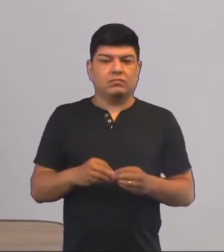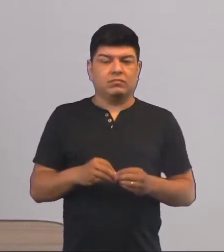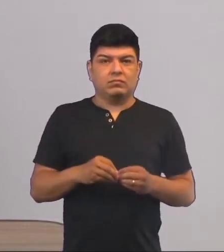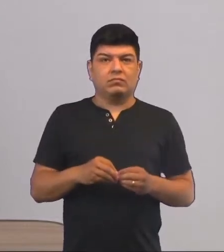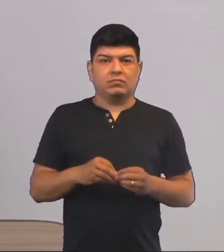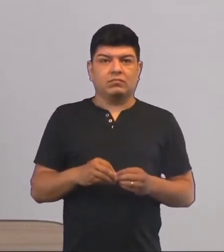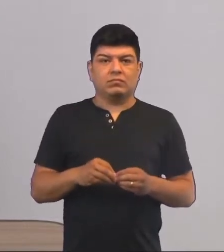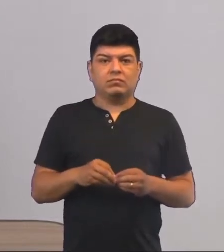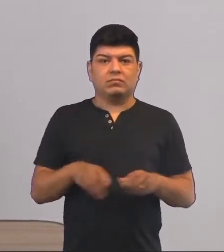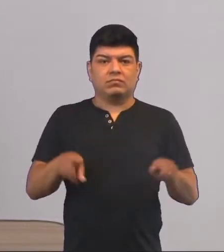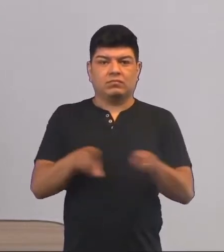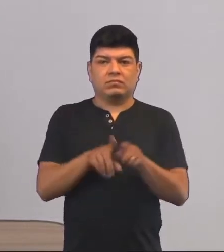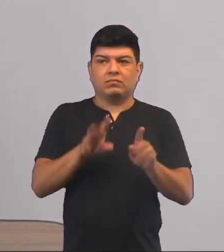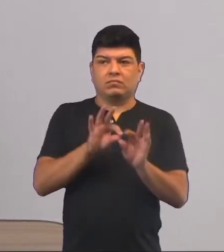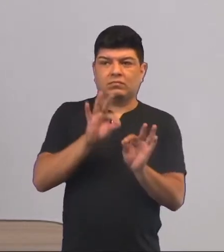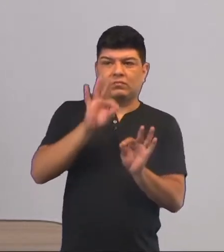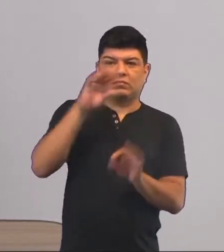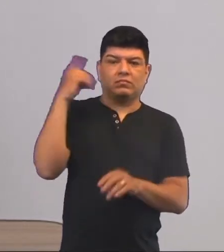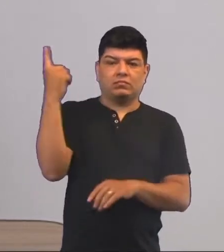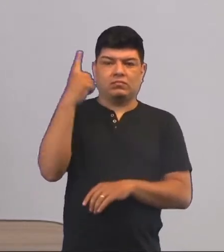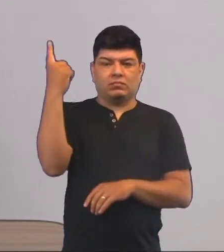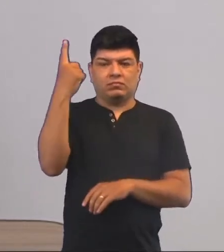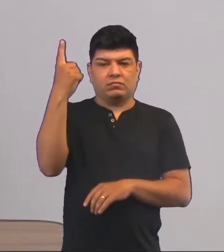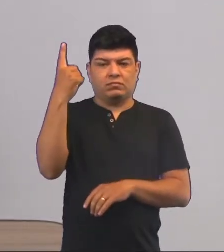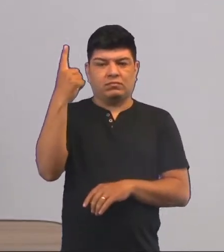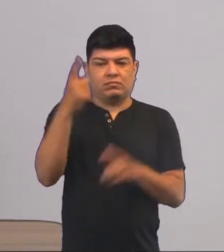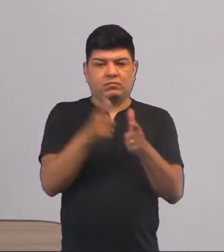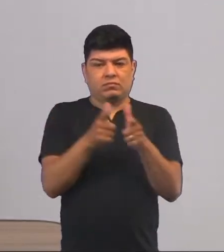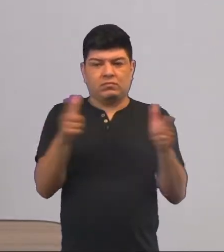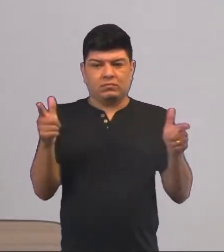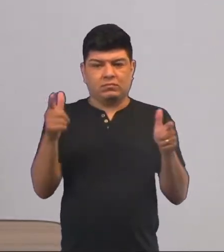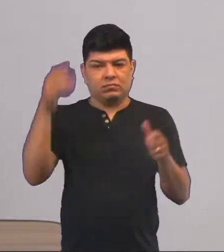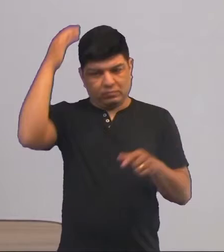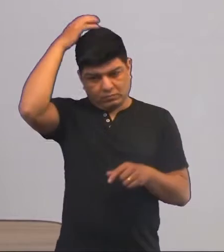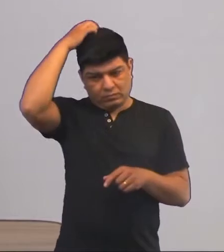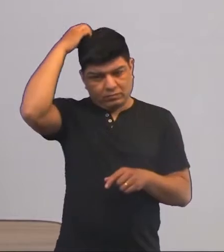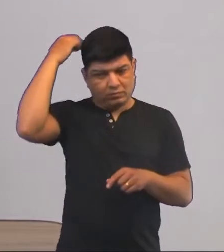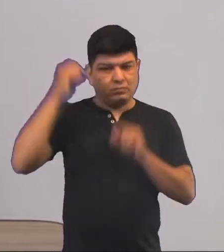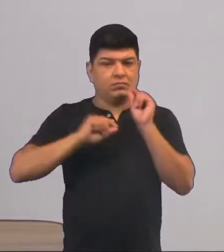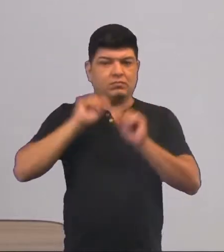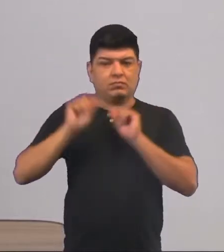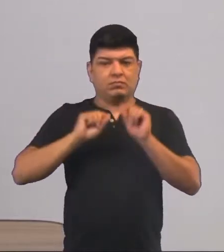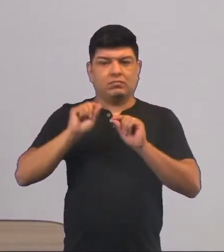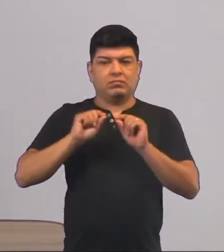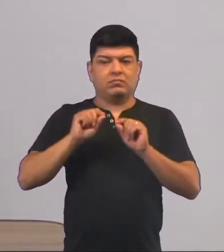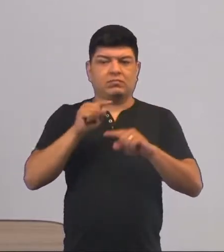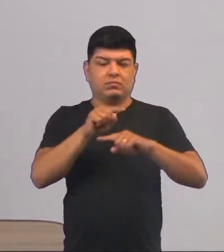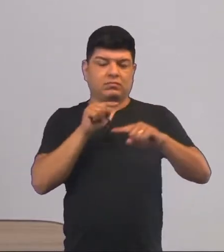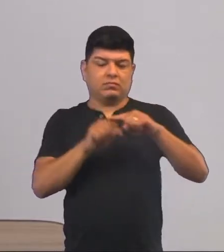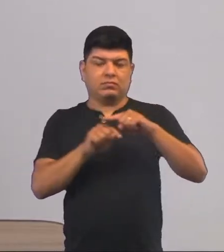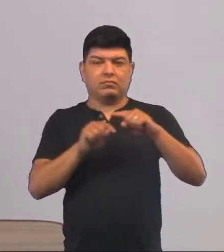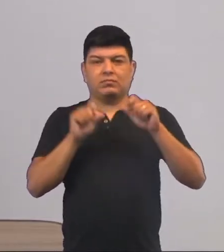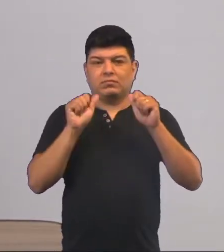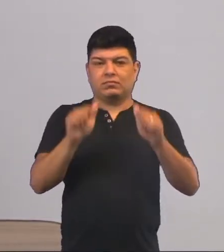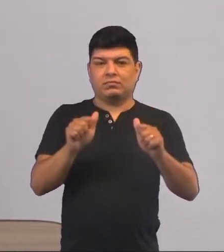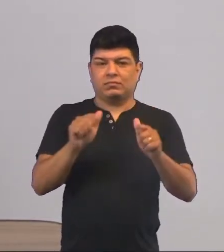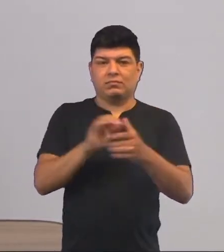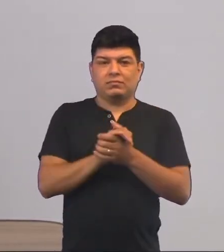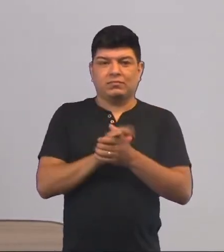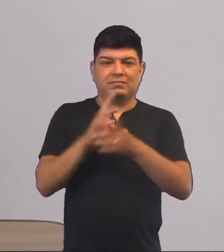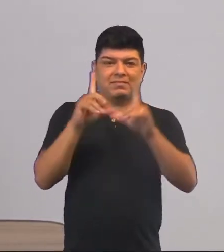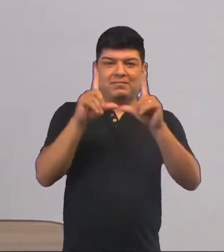isso? Tanto a sua altura quanto a sua largura. Vai ter que haver uma divisão para eu